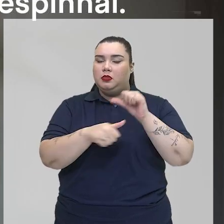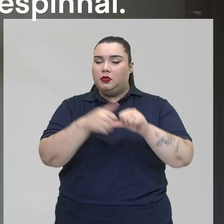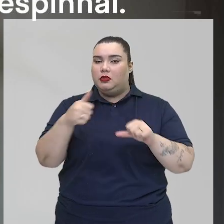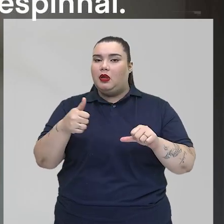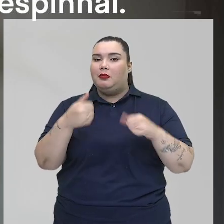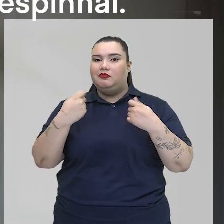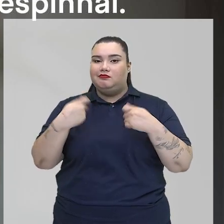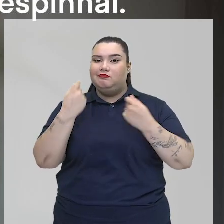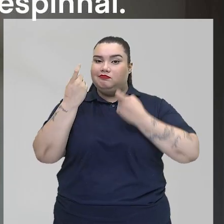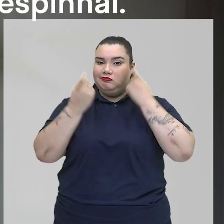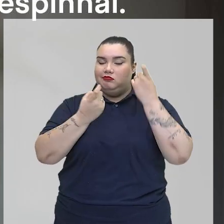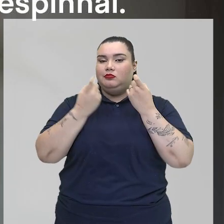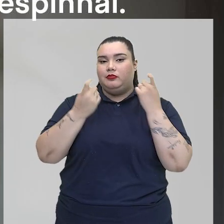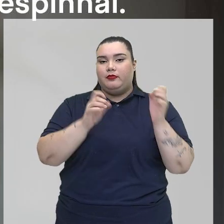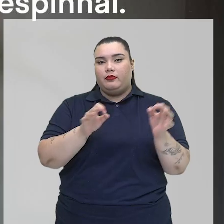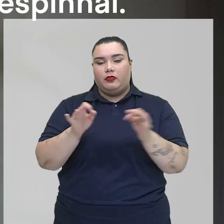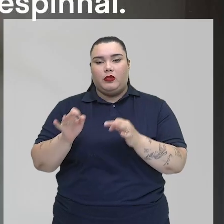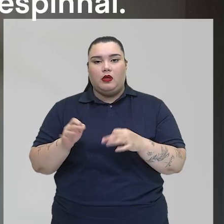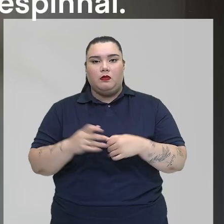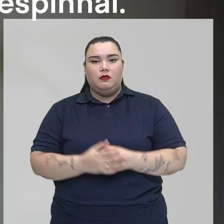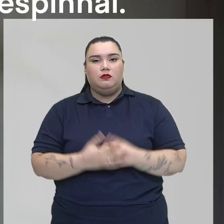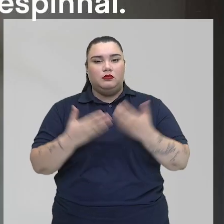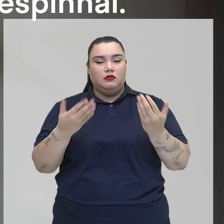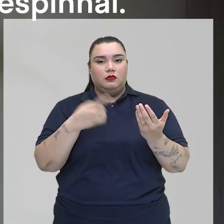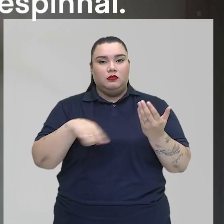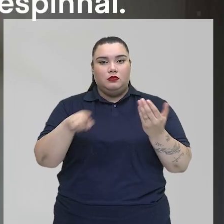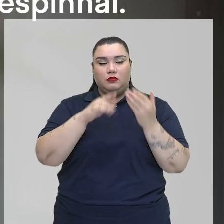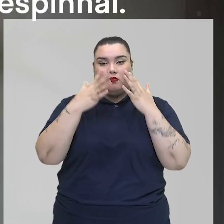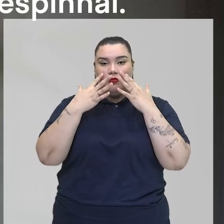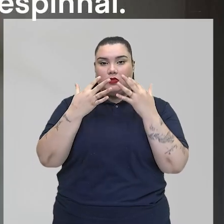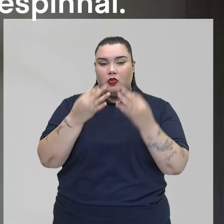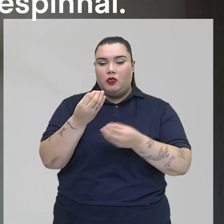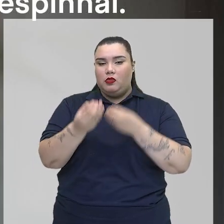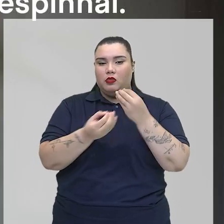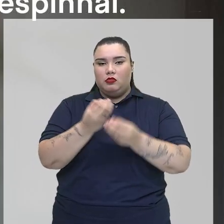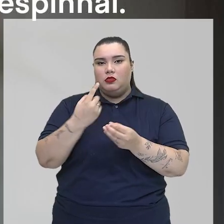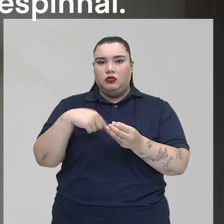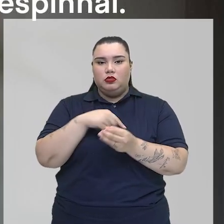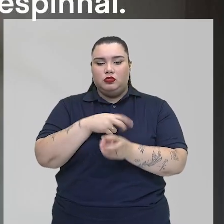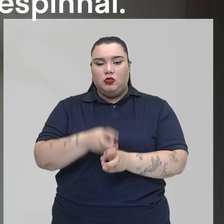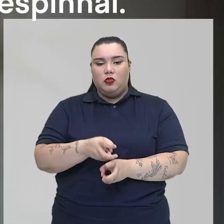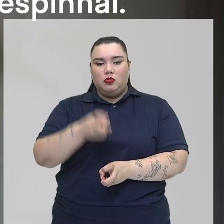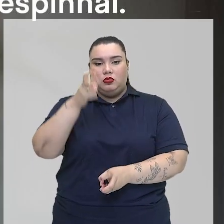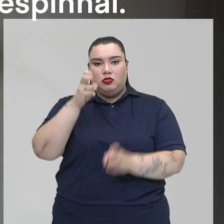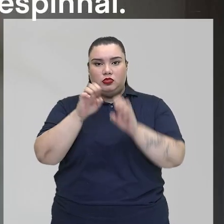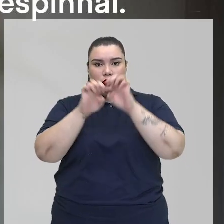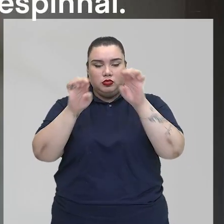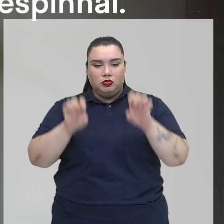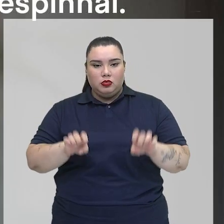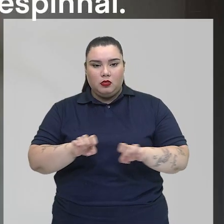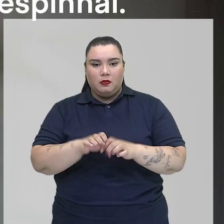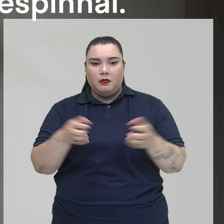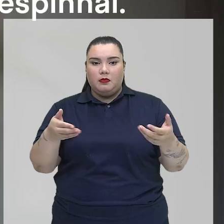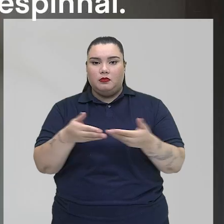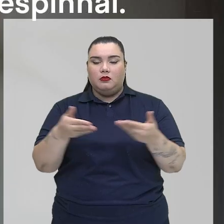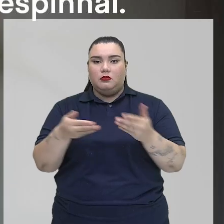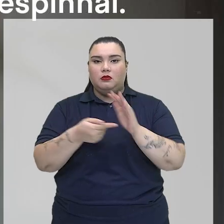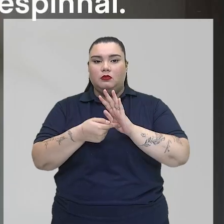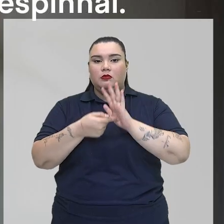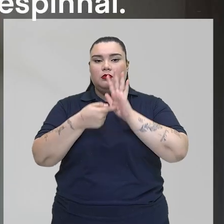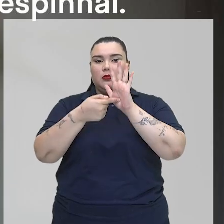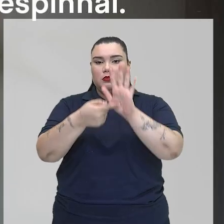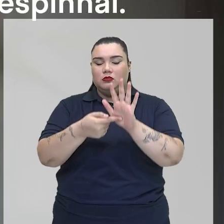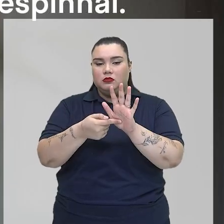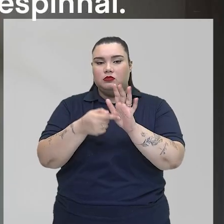preocupante. Então, para que vocês tenham uma ideia de como é que se estrutura a nossa coluna vertebral, eu vou mostrar aqui para vocês,